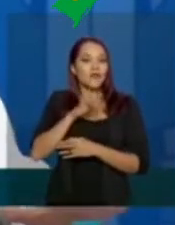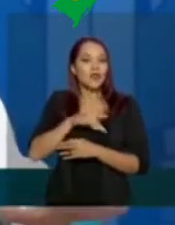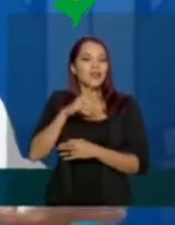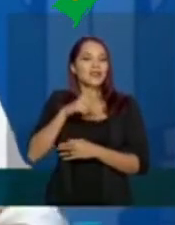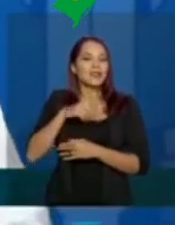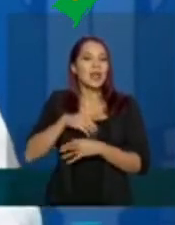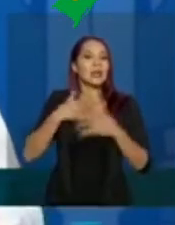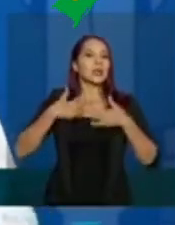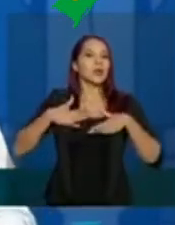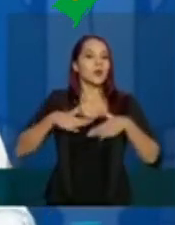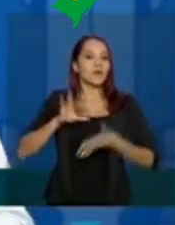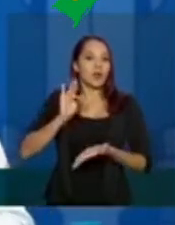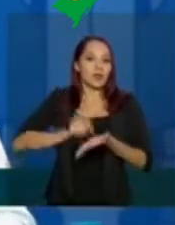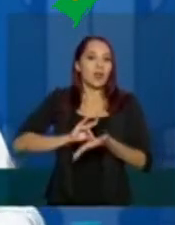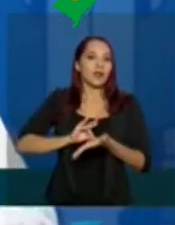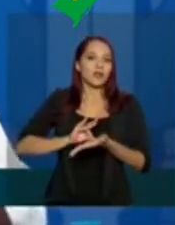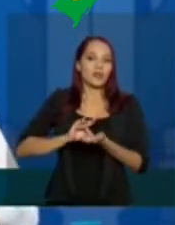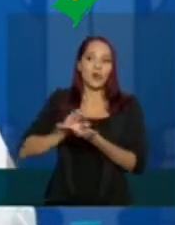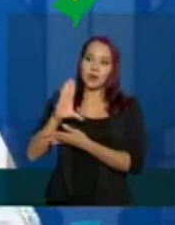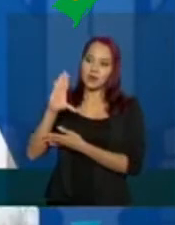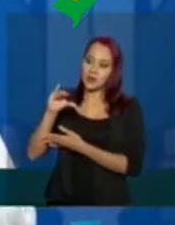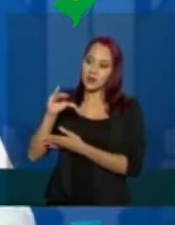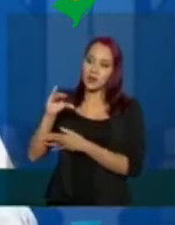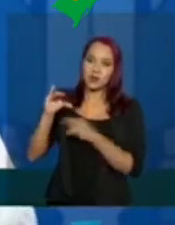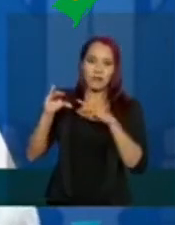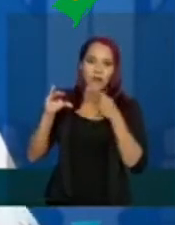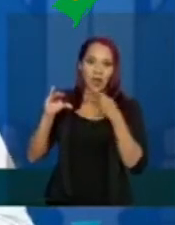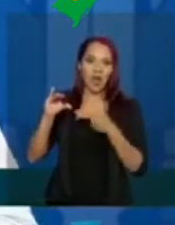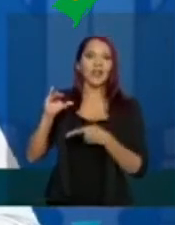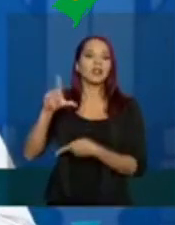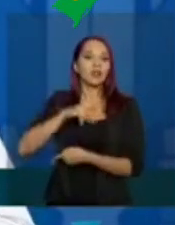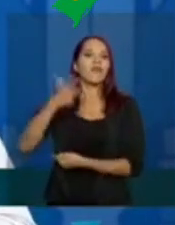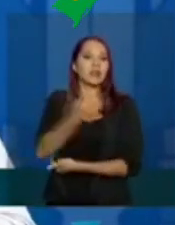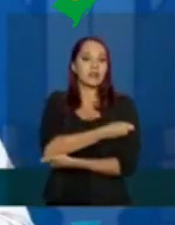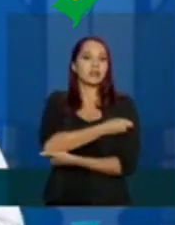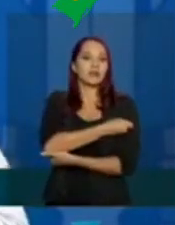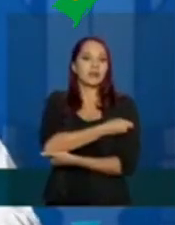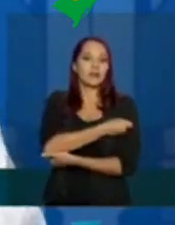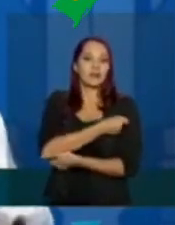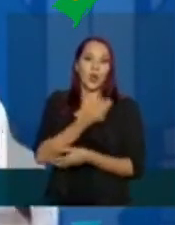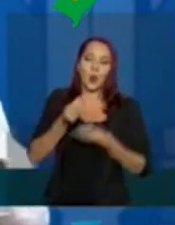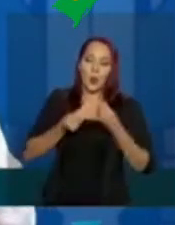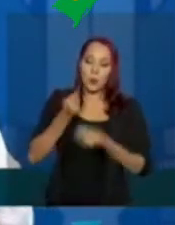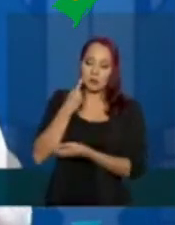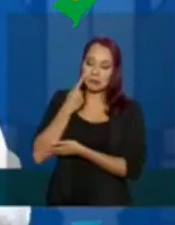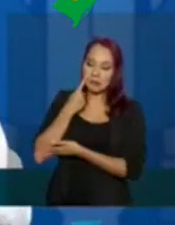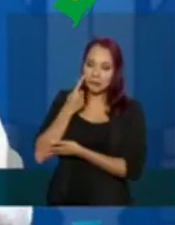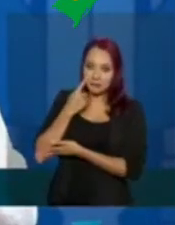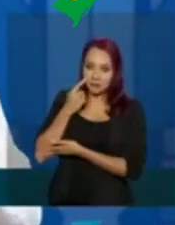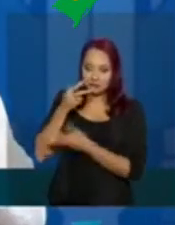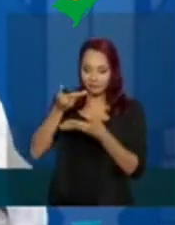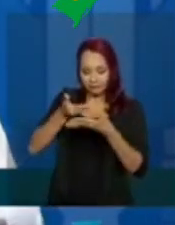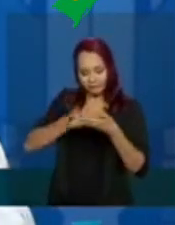tranquila na hora que a ciência falar, temos uma vacina. E como eu estou vendo aqui que tem